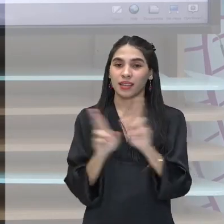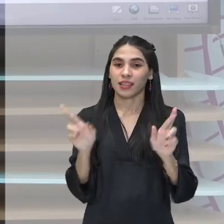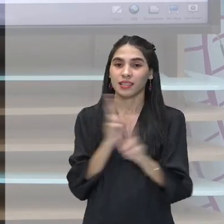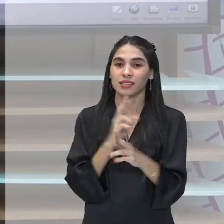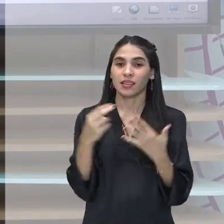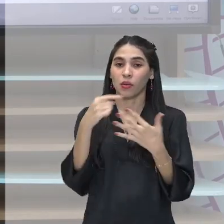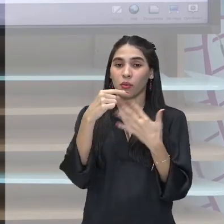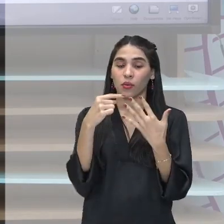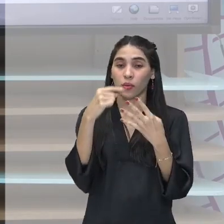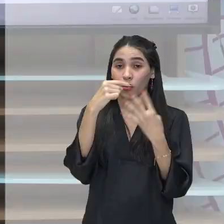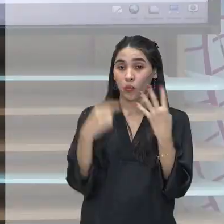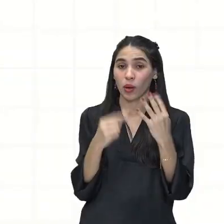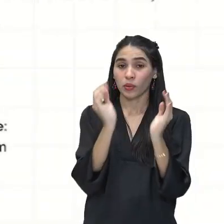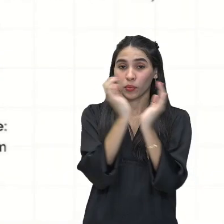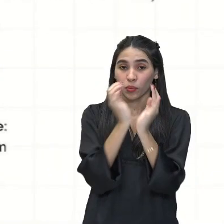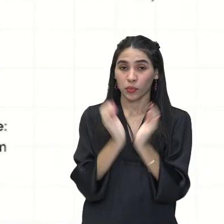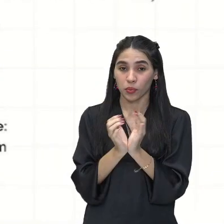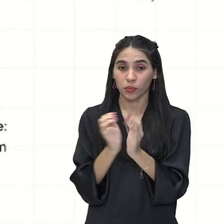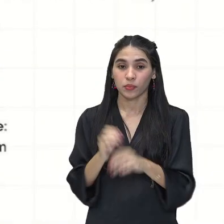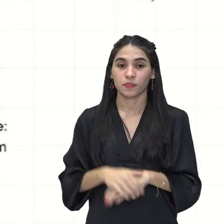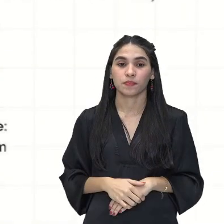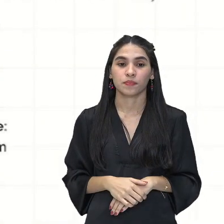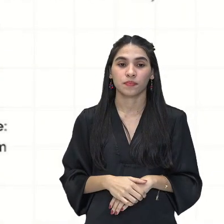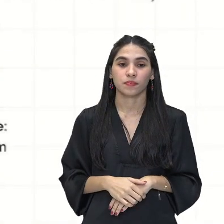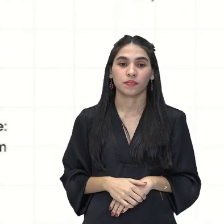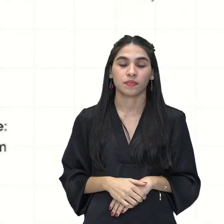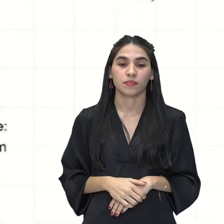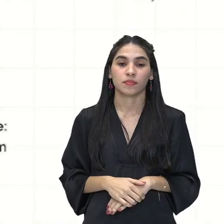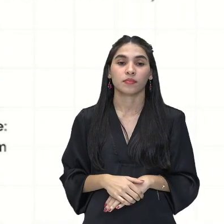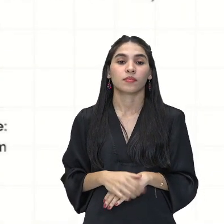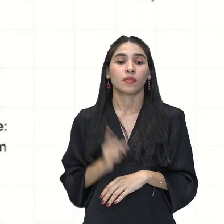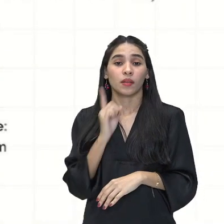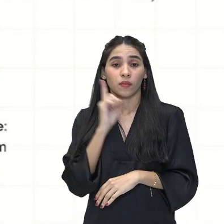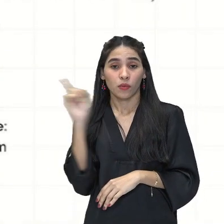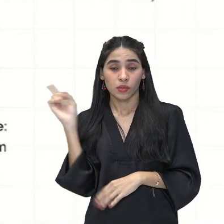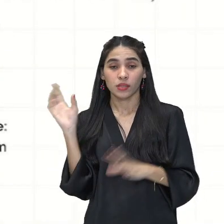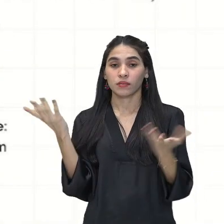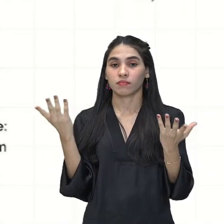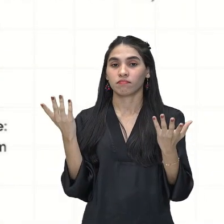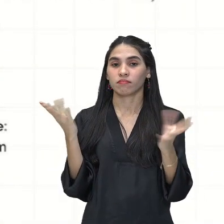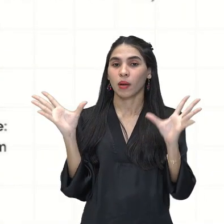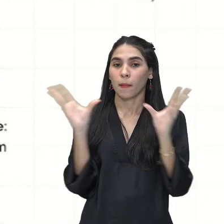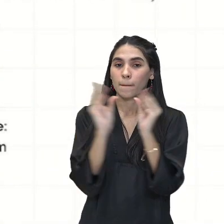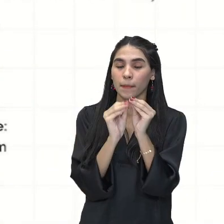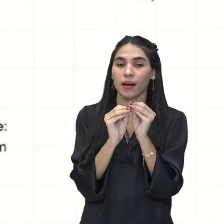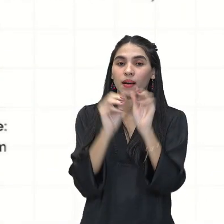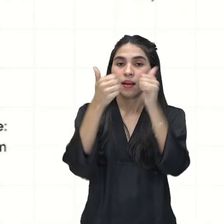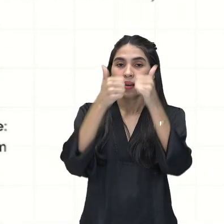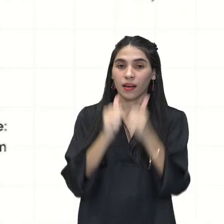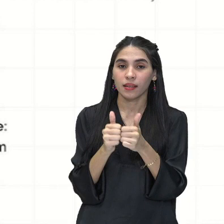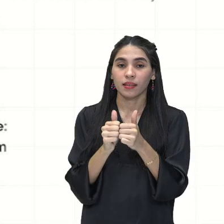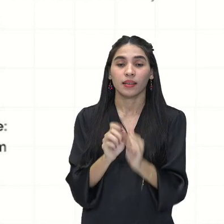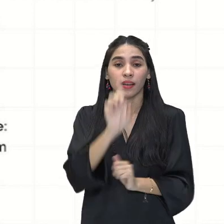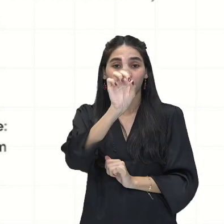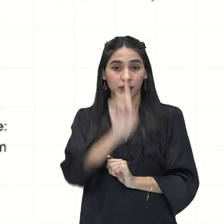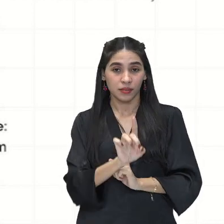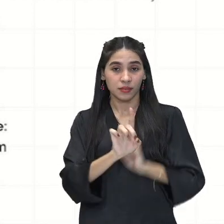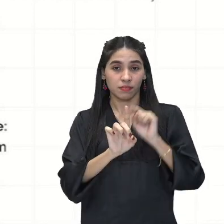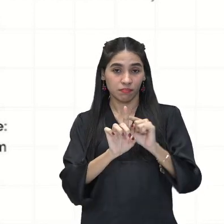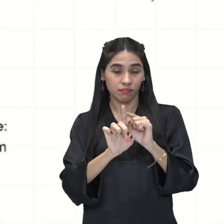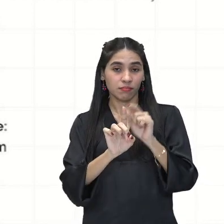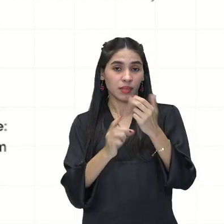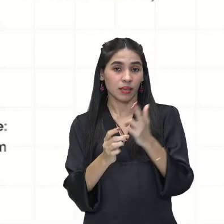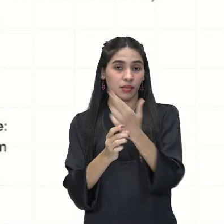essas 4 turmas. Olha só. Então, olha, para concluir a sua análise, a